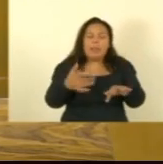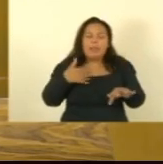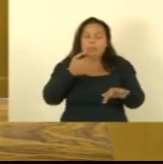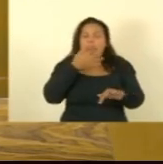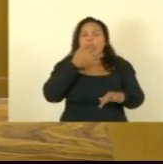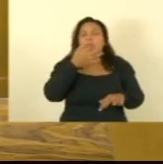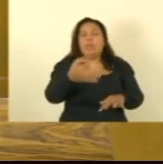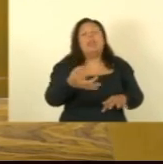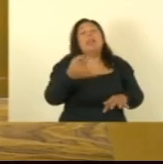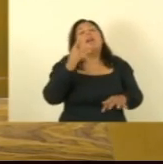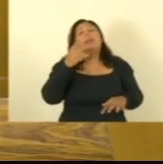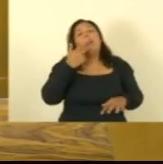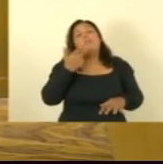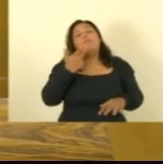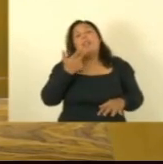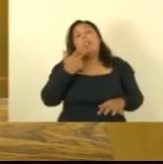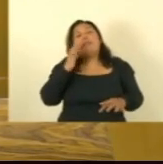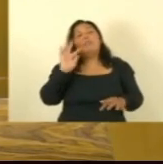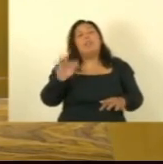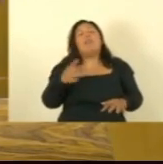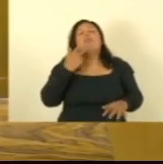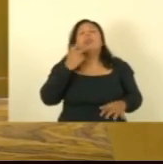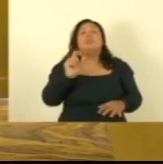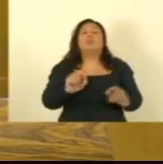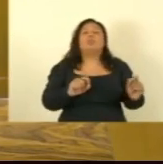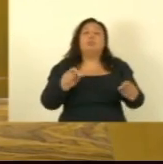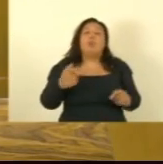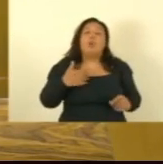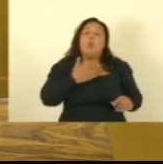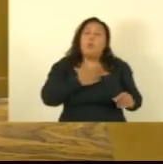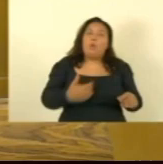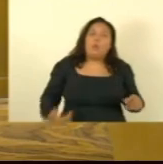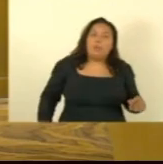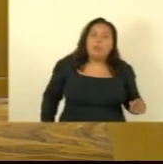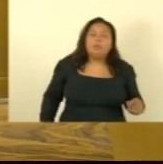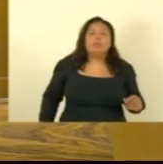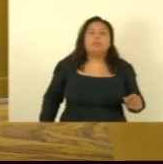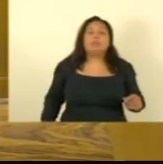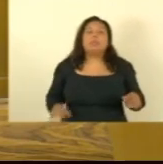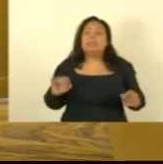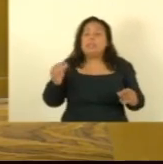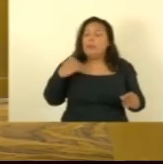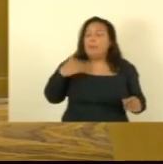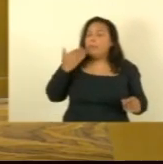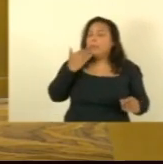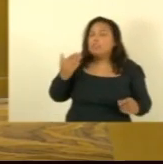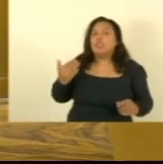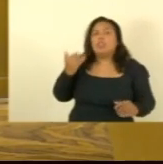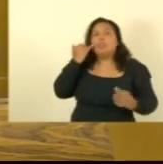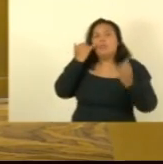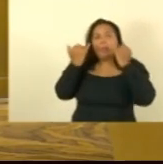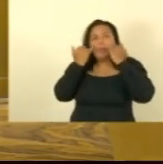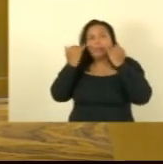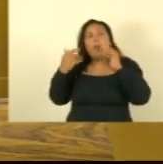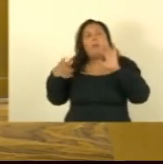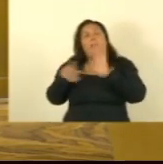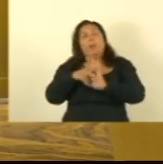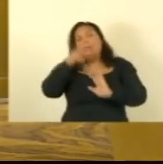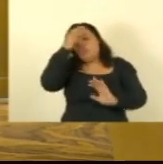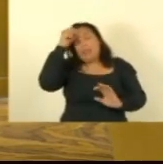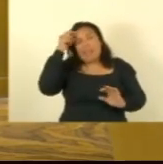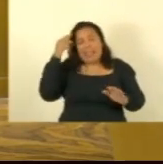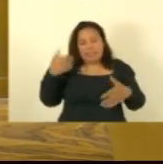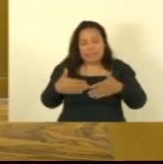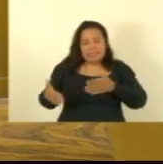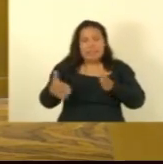aqui a minha fala, dizendo o seguinte: o governador se ele tivesse informação do prefeito, essa estrada